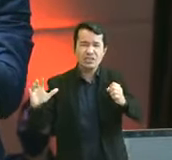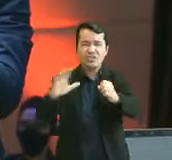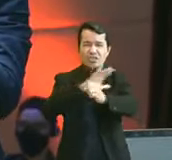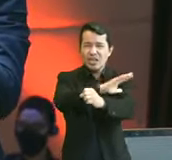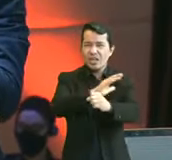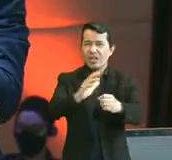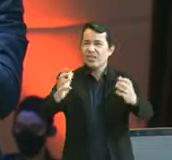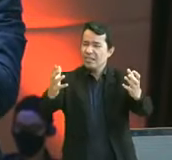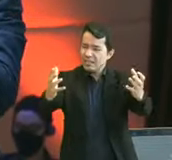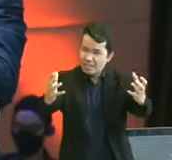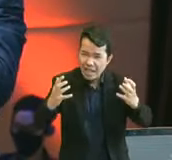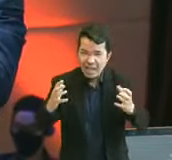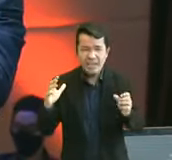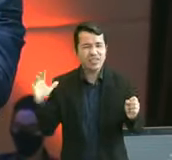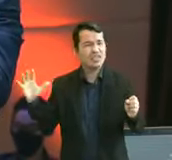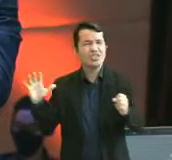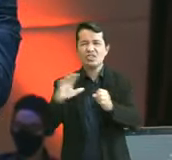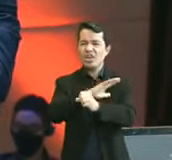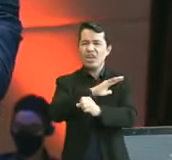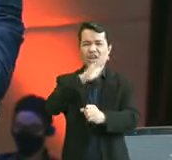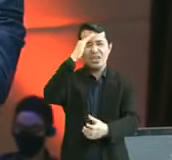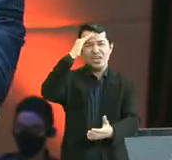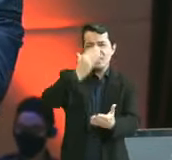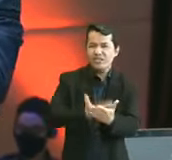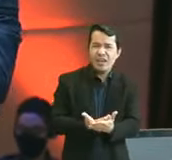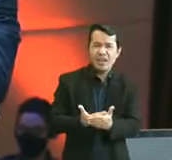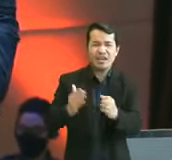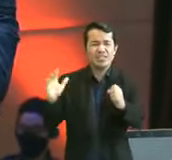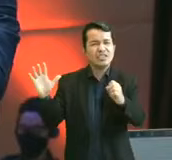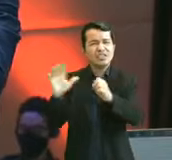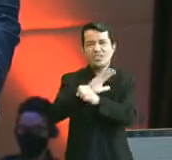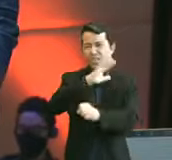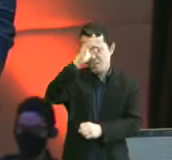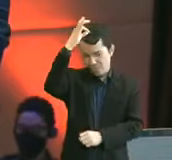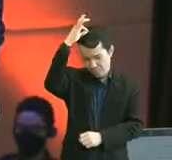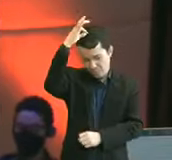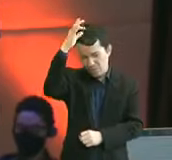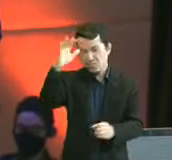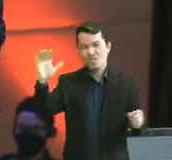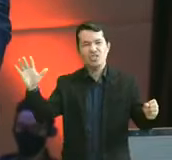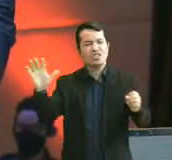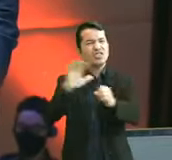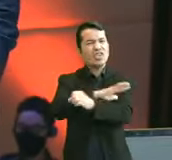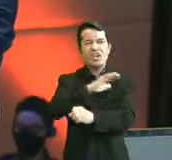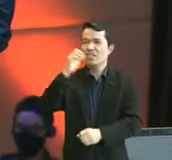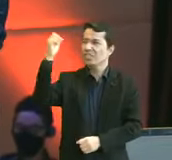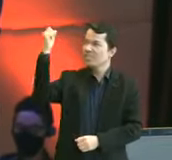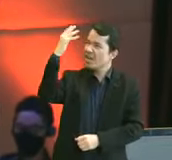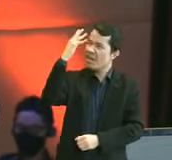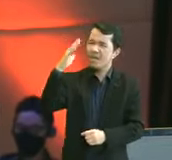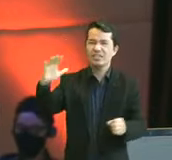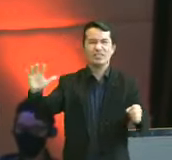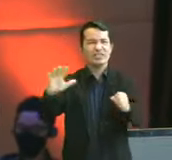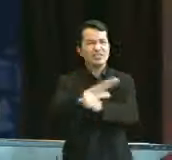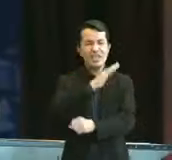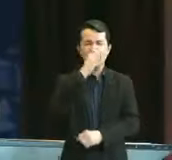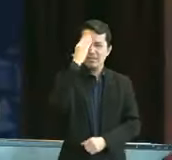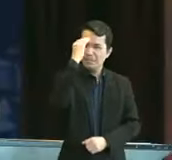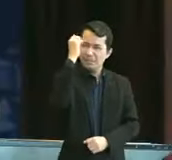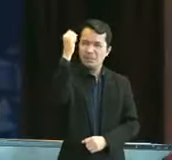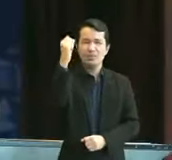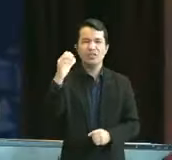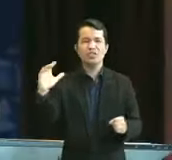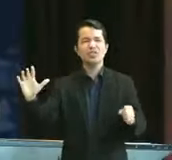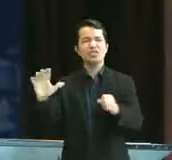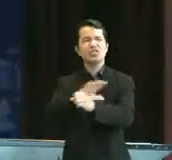quer ser cheio de fé, cheio de espírito, cheio de graça, cheio de sabedoria, cheio